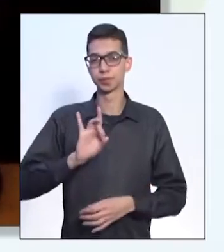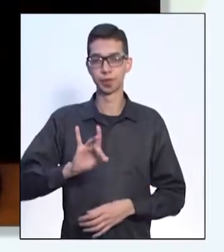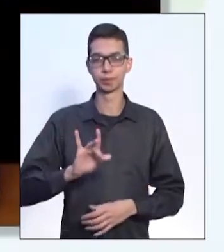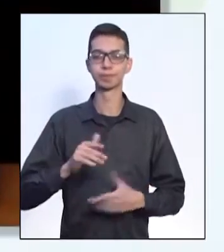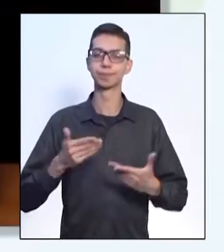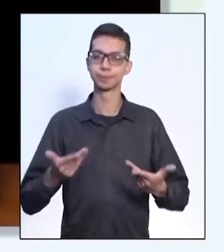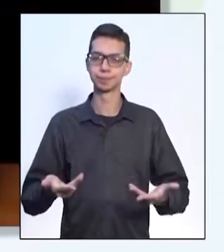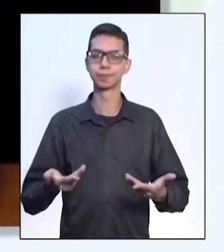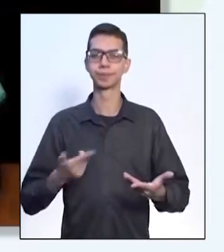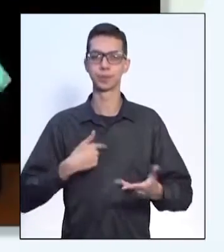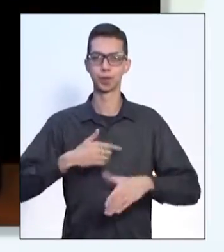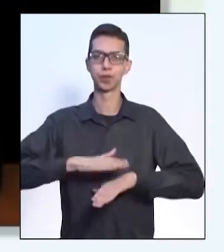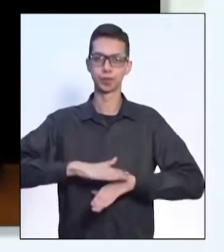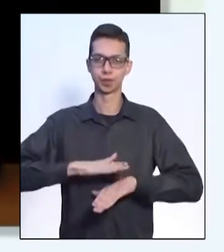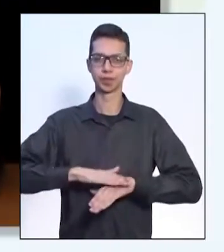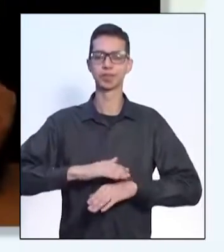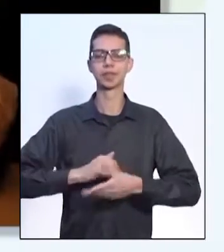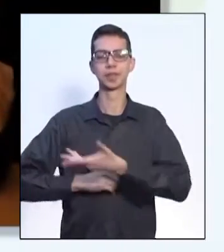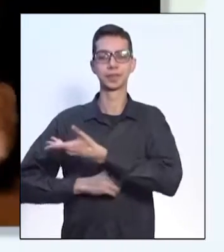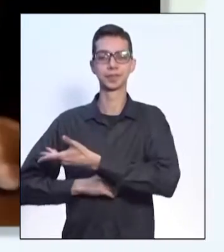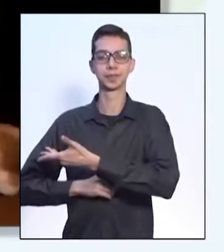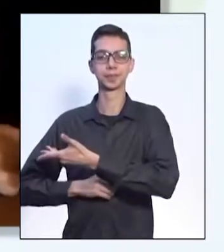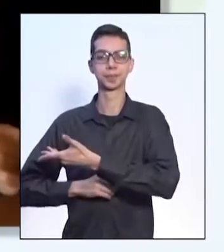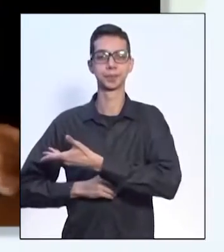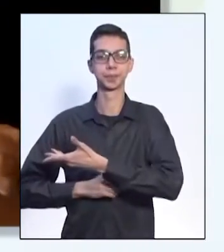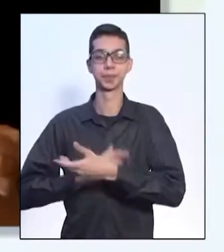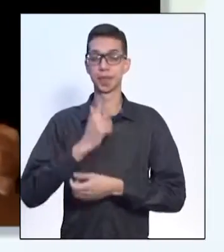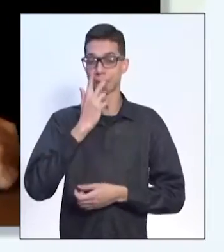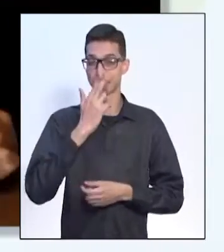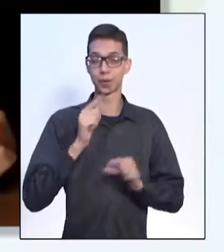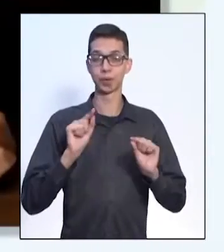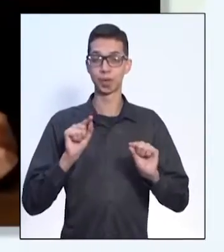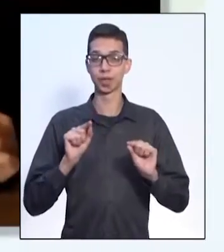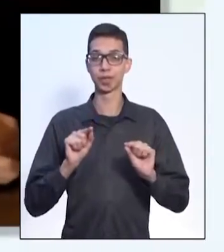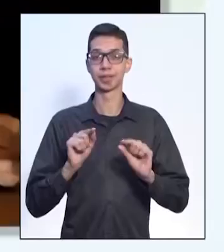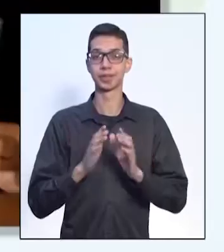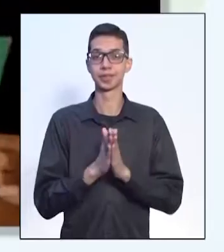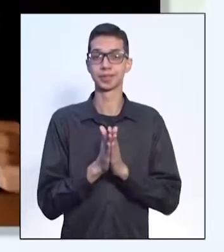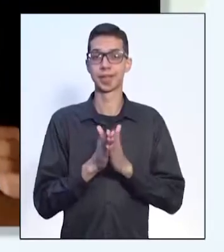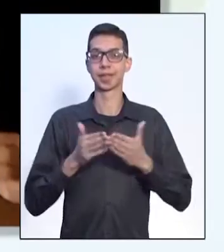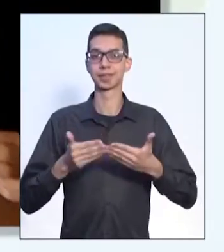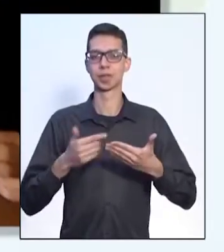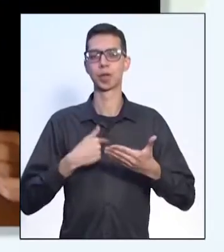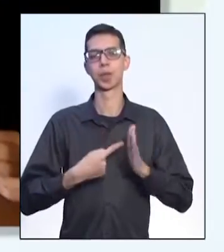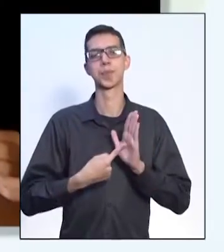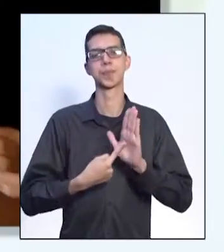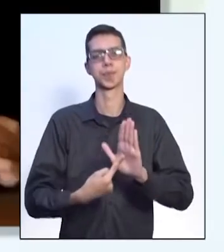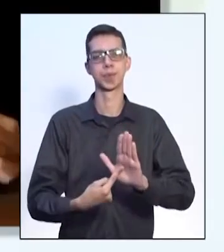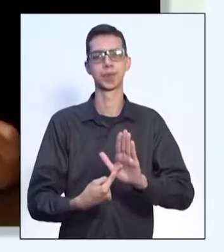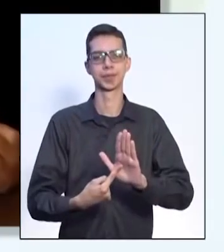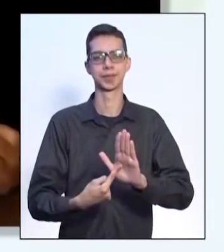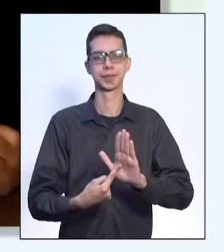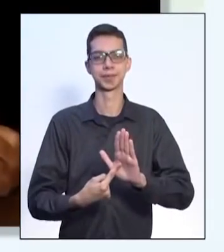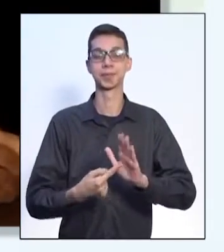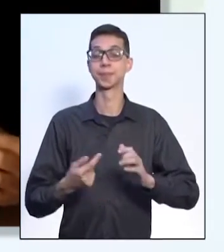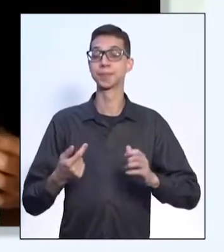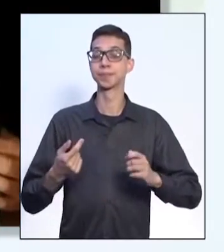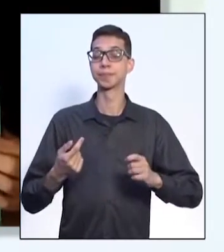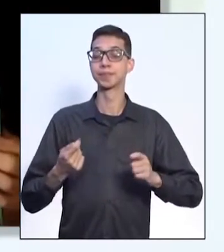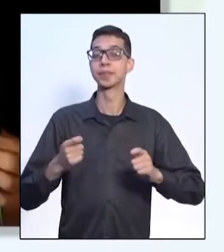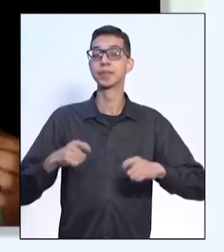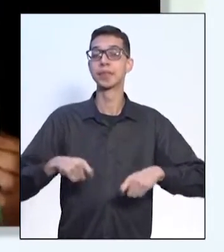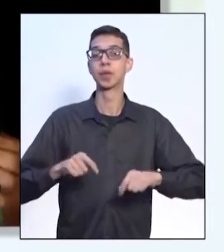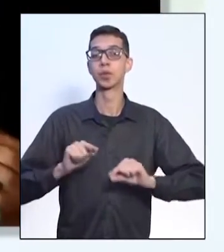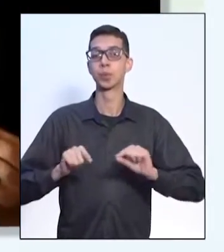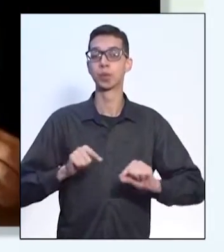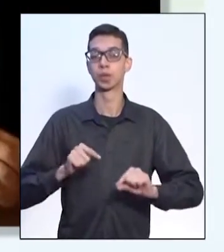a minha janela hackeada em formato de cartão pop-up, em que eu mostro uma possibilidade que são espaços